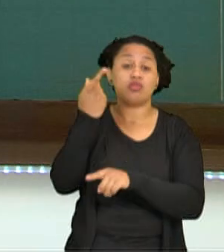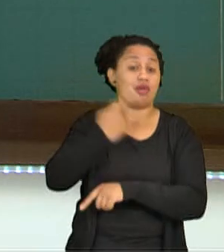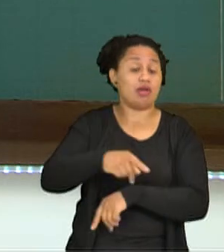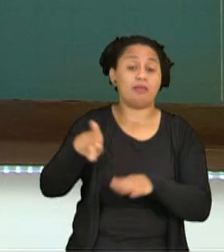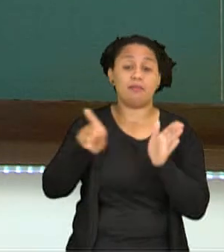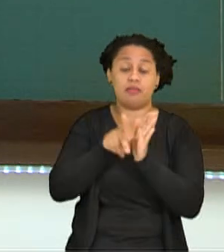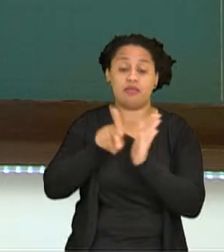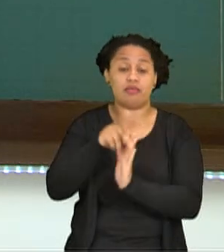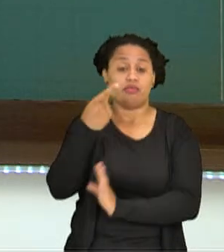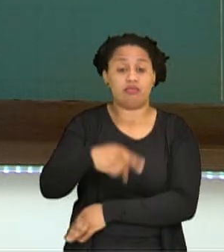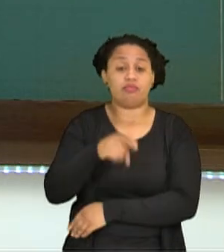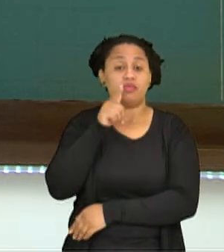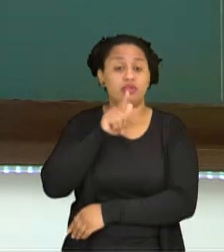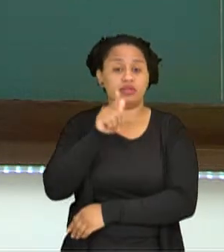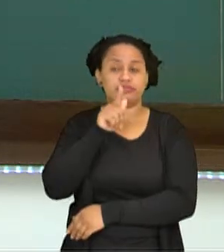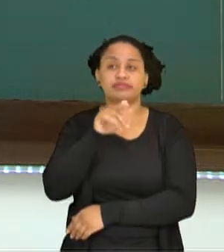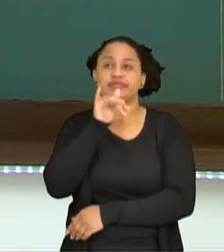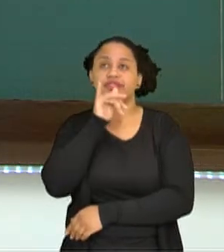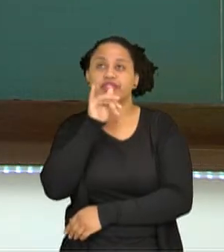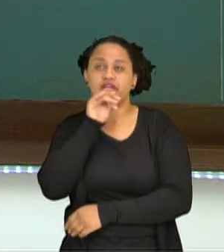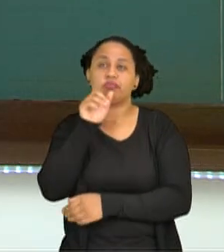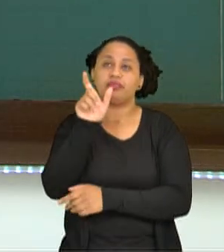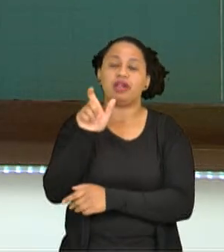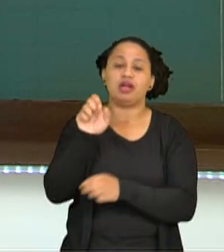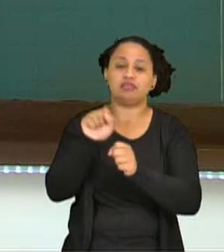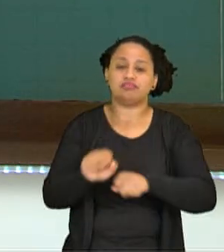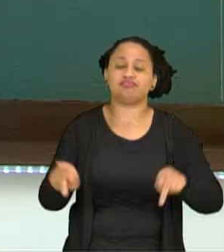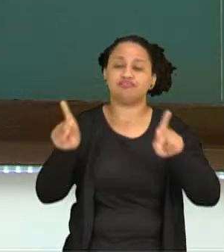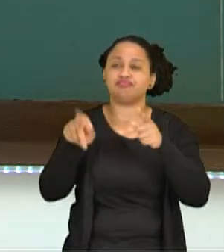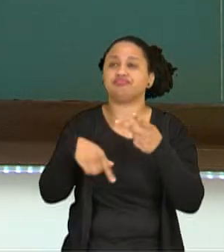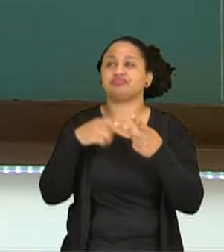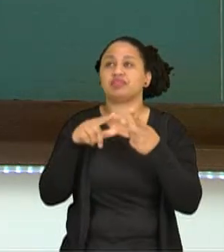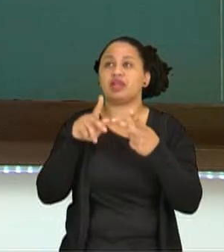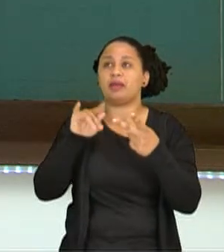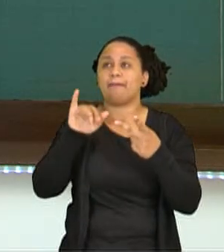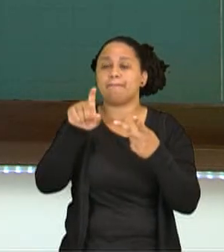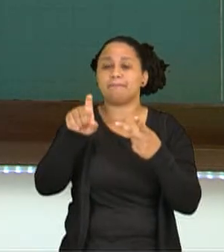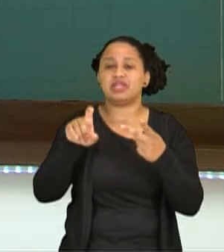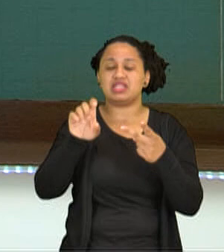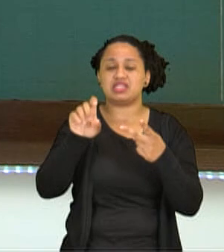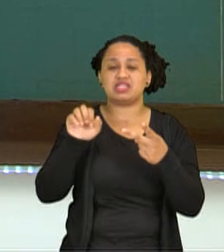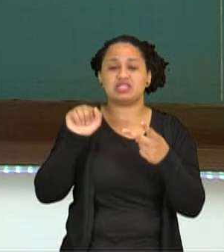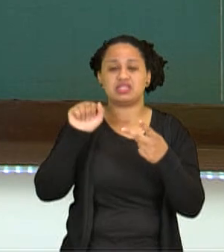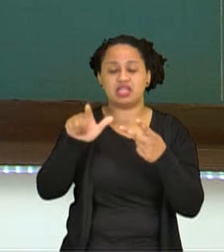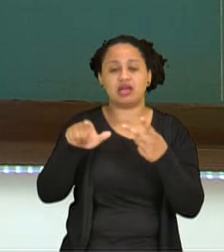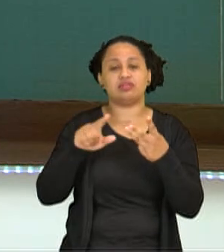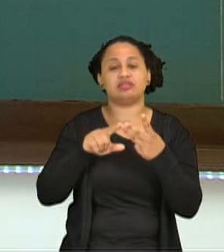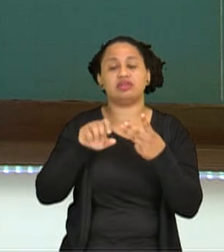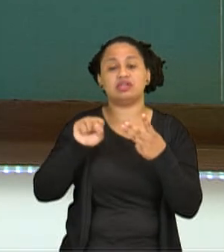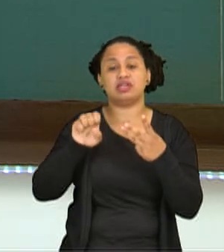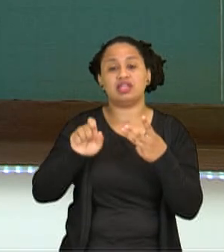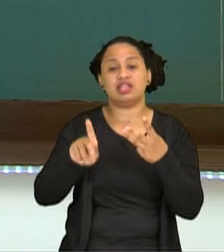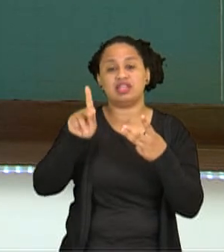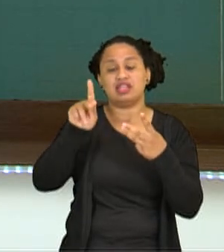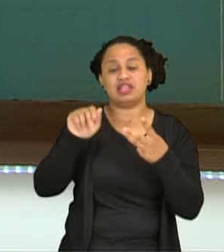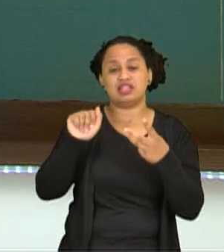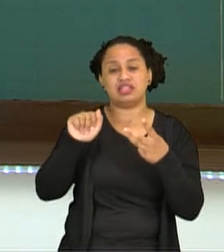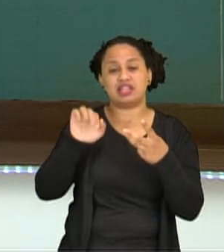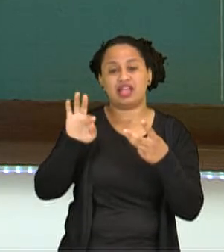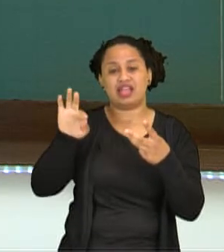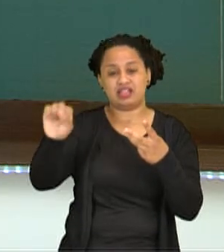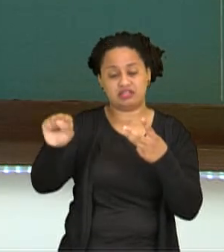Por exemplo, a palavra shopping, a palavra pizza, a palavra skate, são palavras que nós usamos no dia a